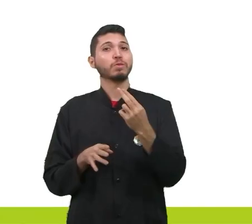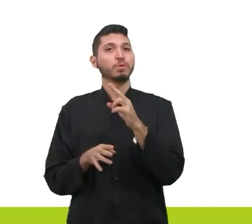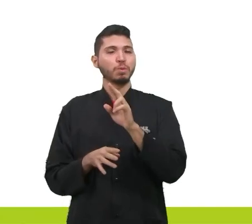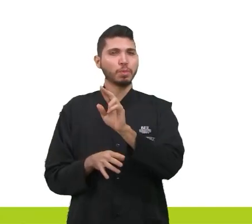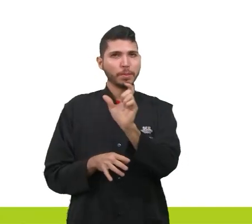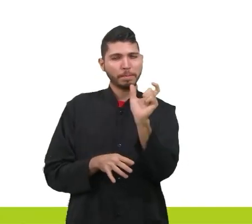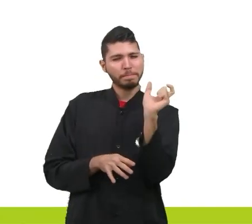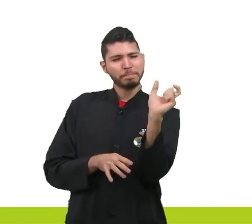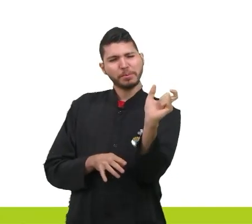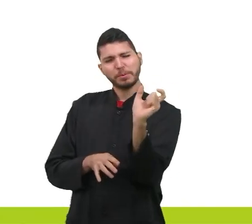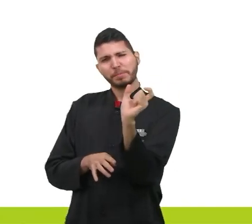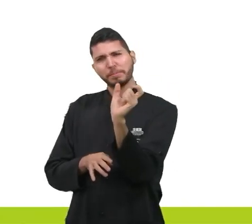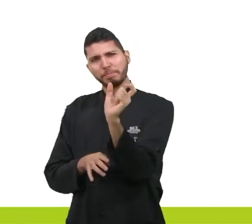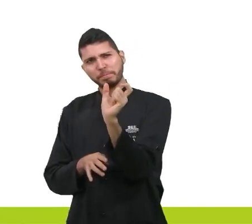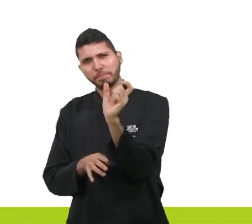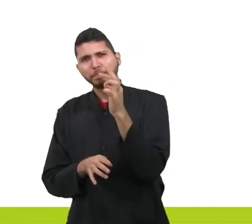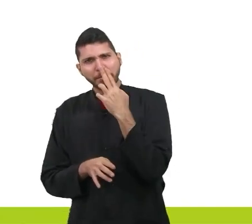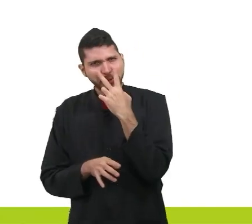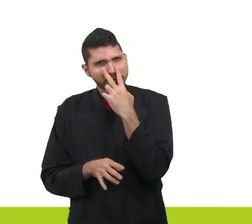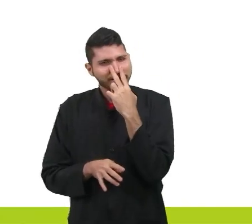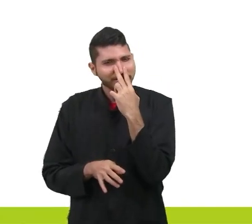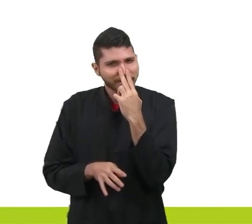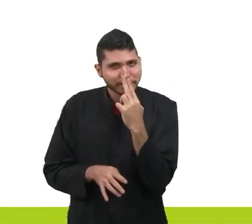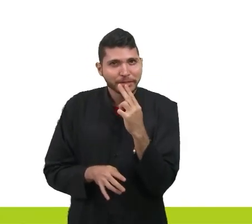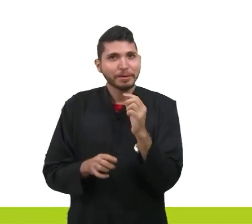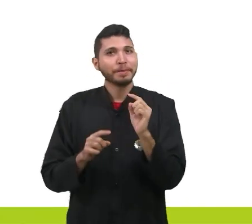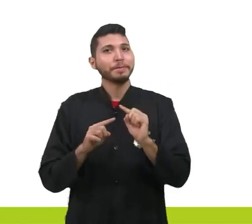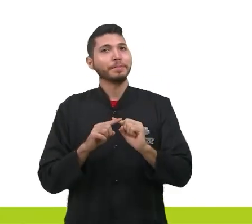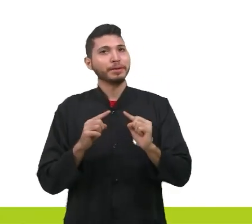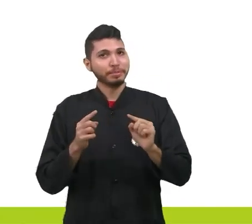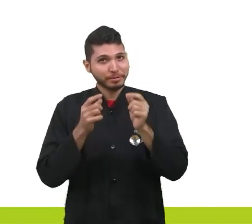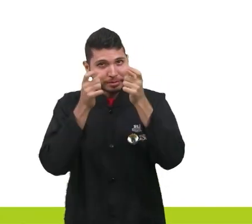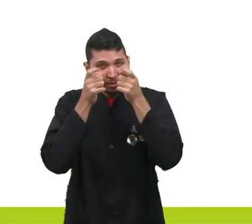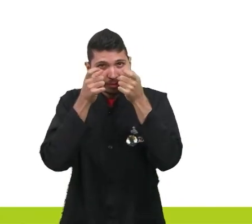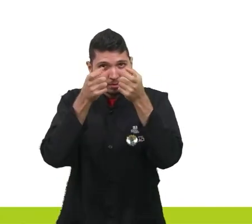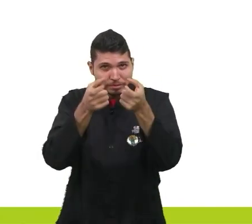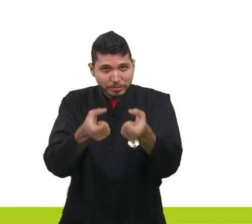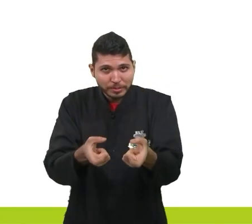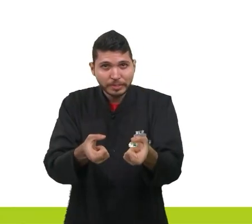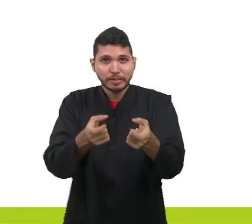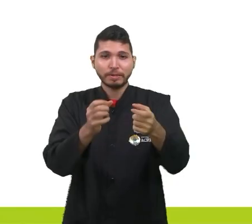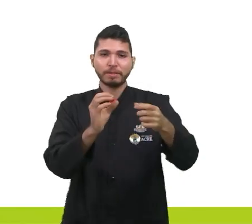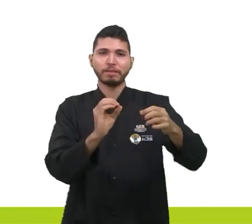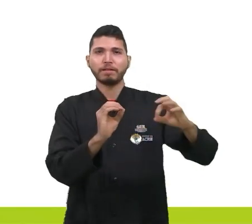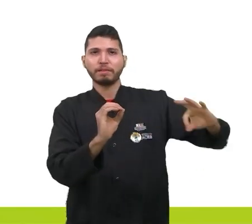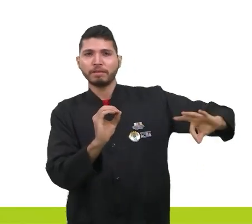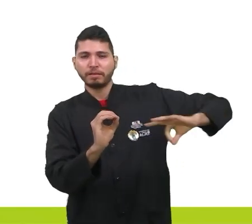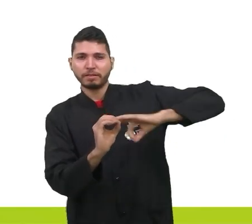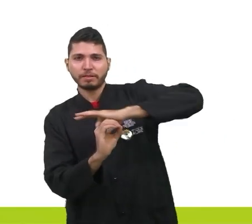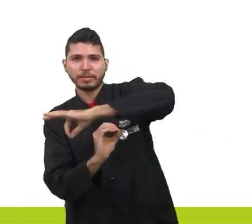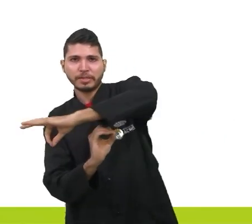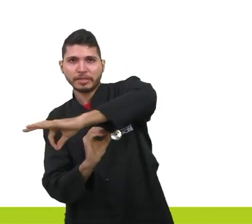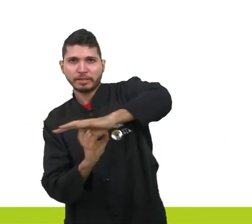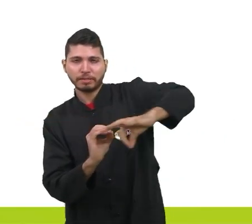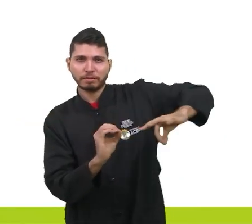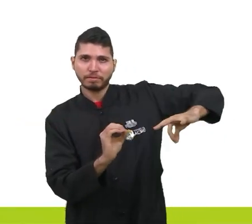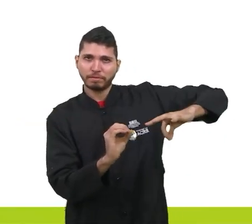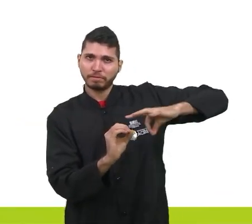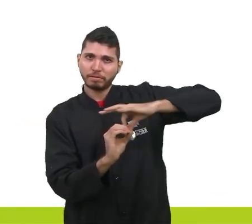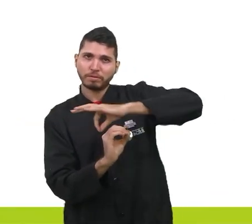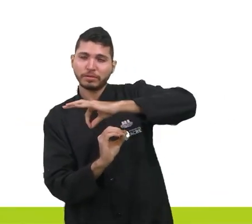mas que a gente precisa ter muita atenção, tá? Como eu disse, a latitude é a distância medida em graus e